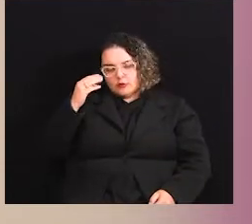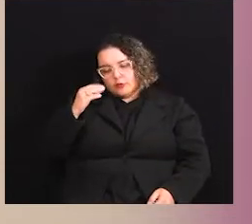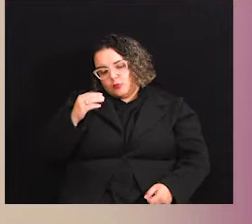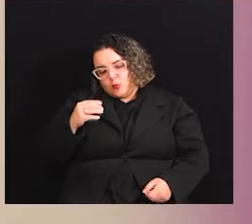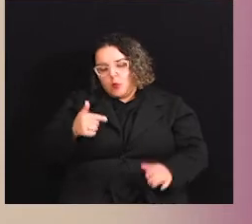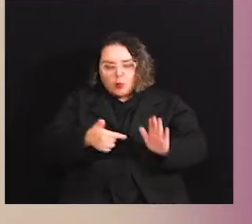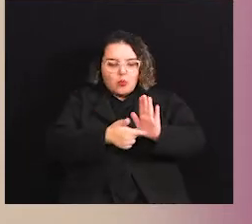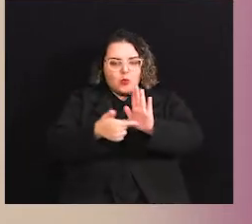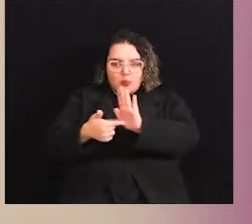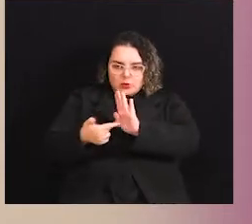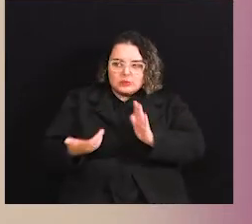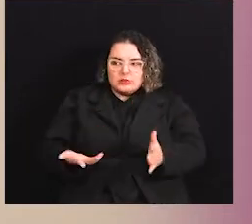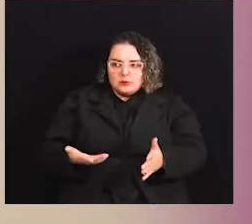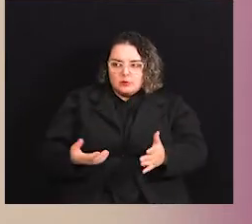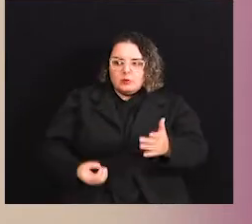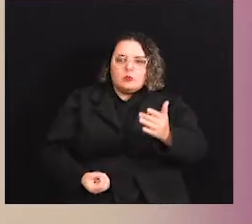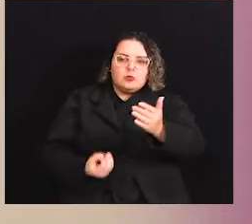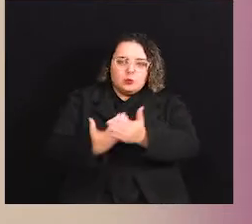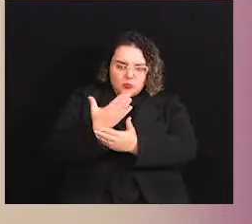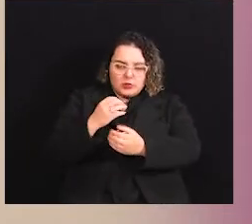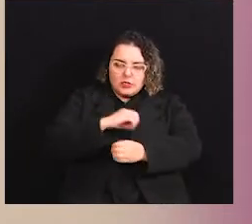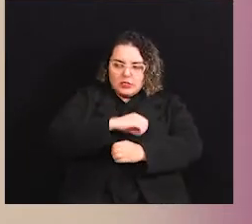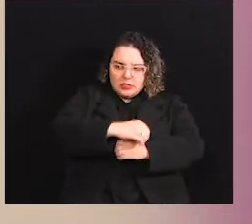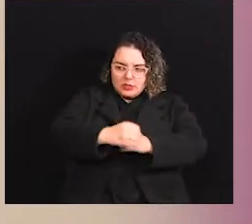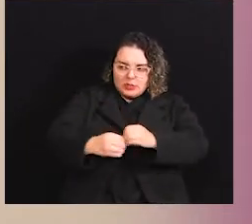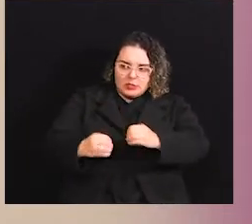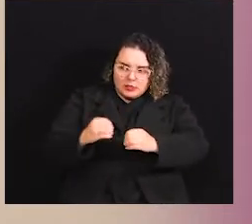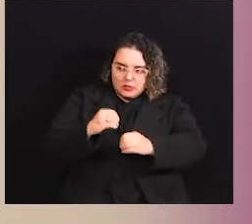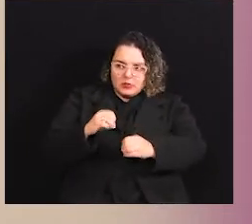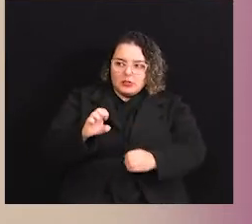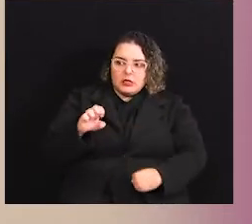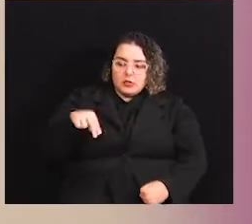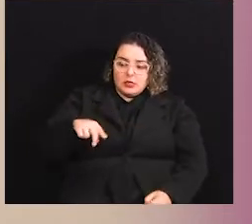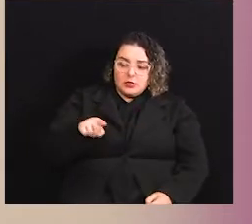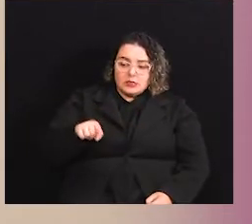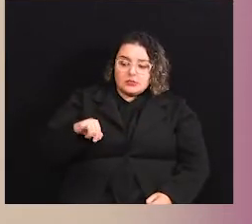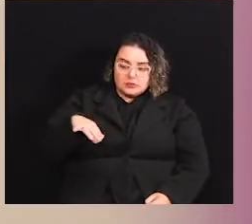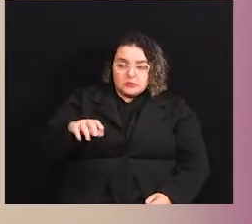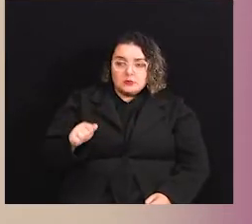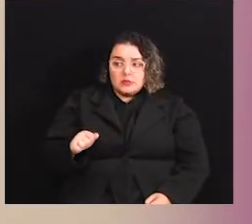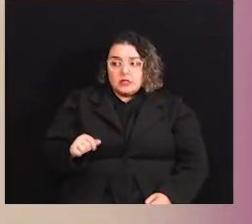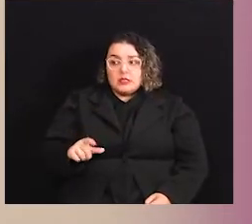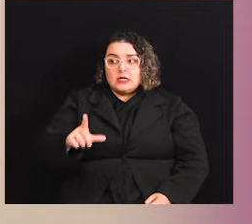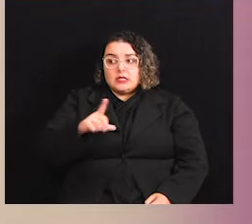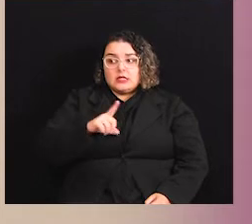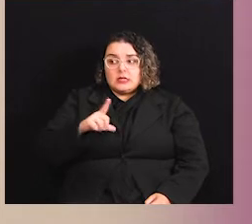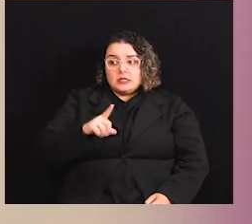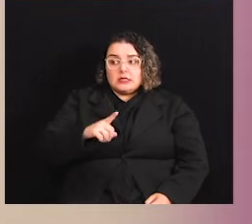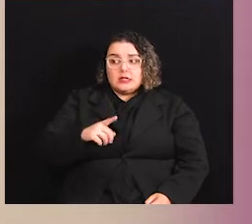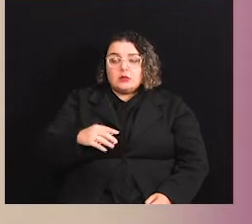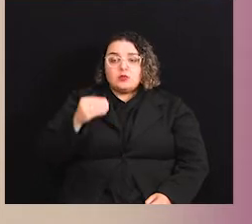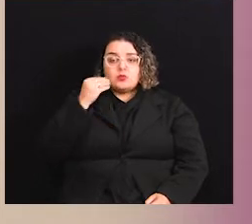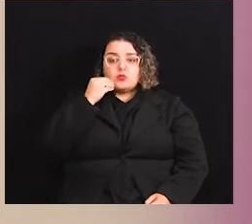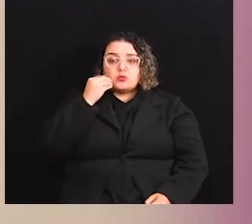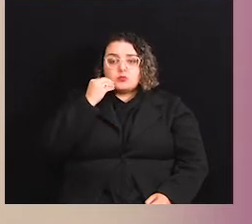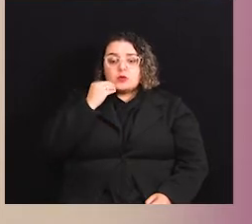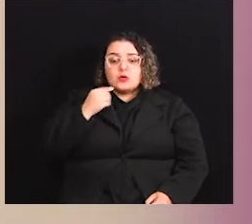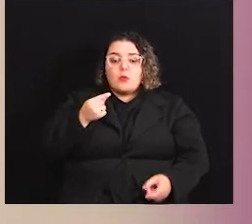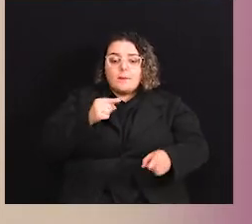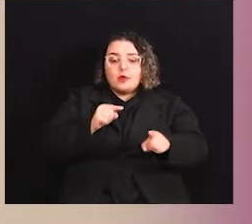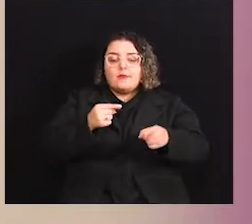o start para a formação das células que produzem a enzima, e a gente tem um teste provocativo. O